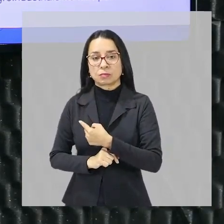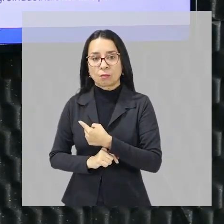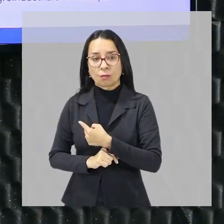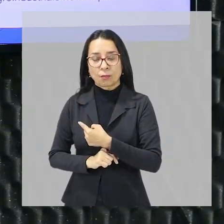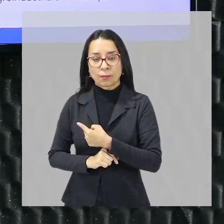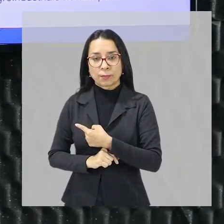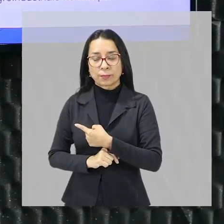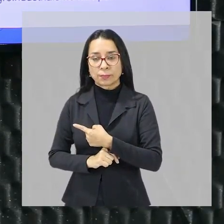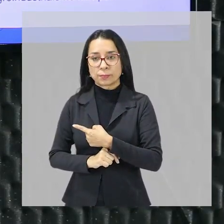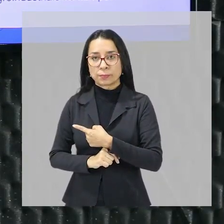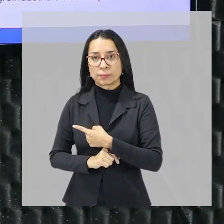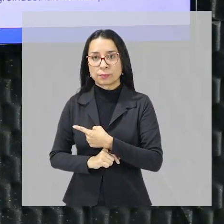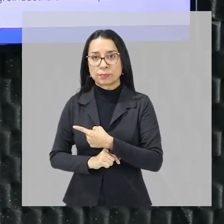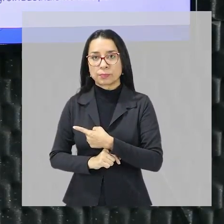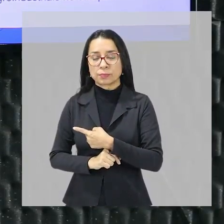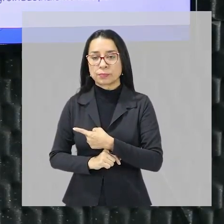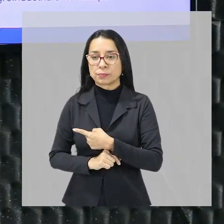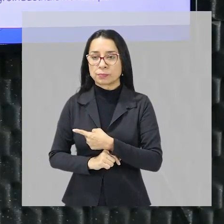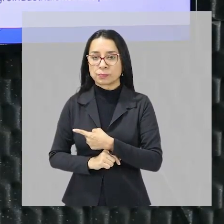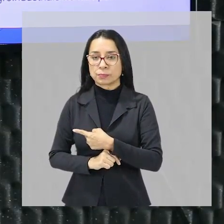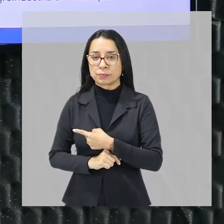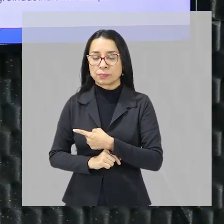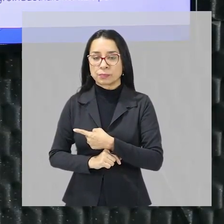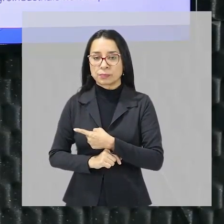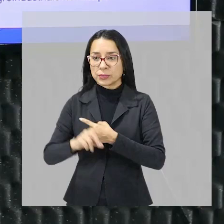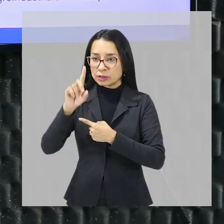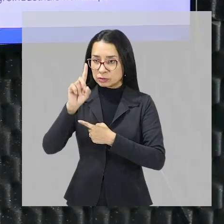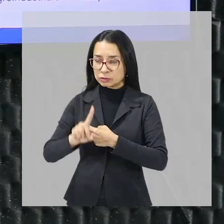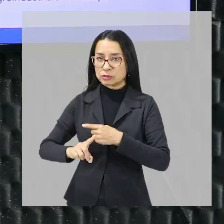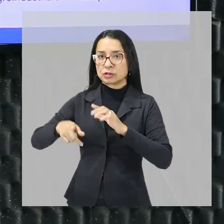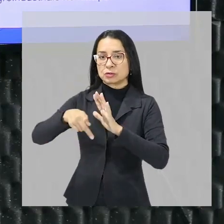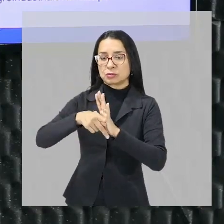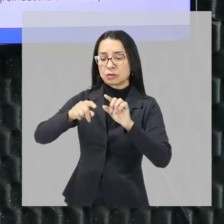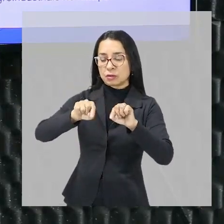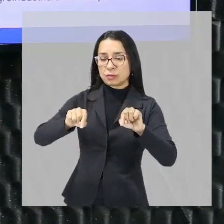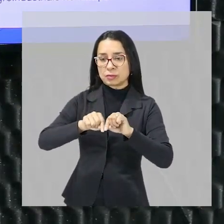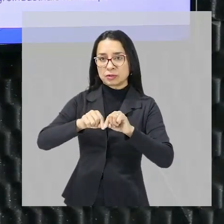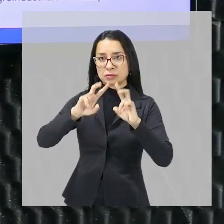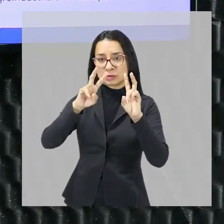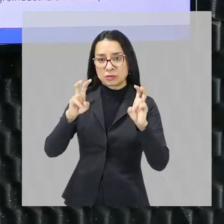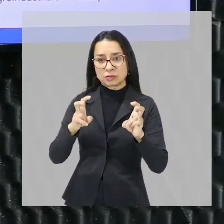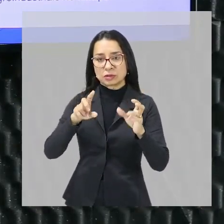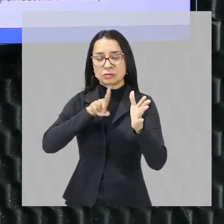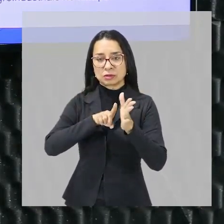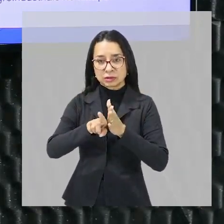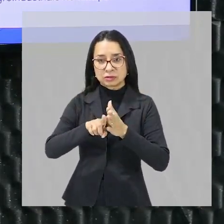base no conceito de direito à propriedade, grifa, que é o tema da questão,